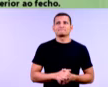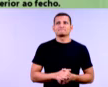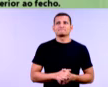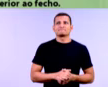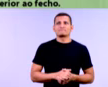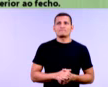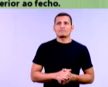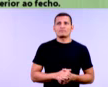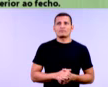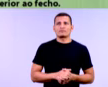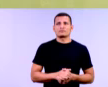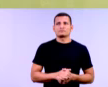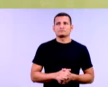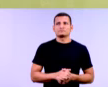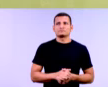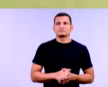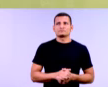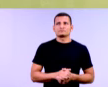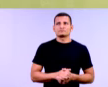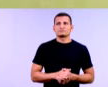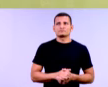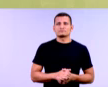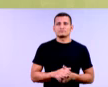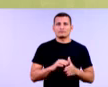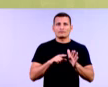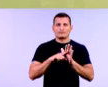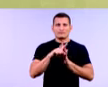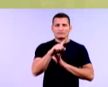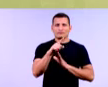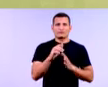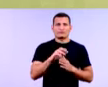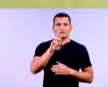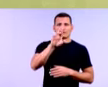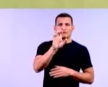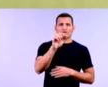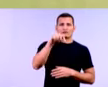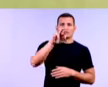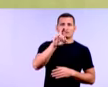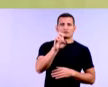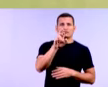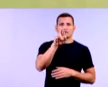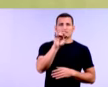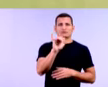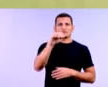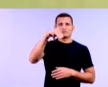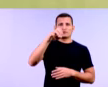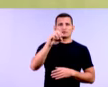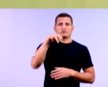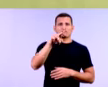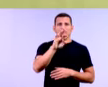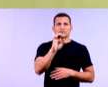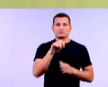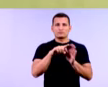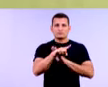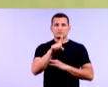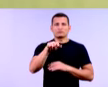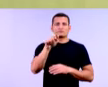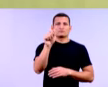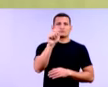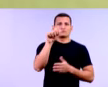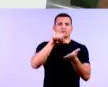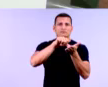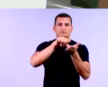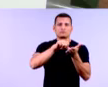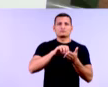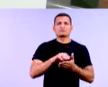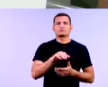fazer a pergunta. Primeiro, aquela pergunta sobre requerimento foi do Polo de Ariquemes. Os alunos de lá estão todos atentos. Simone, Isso. é